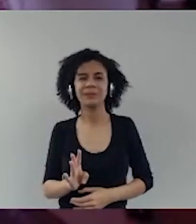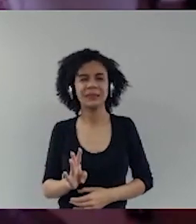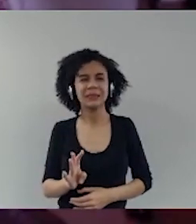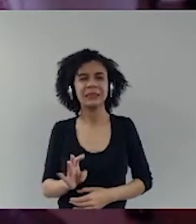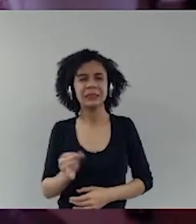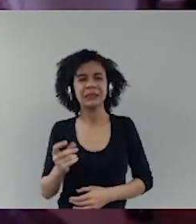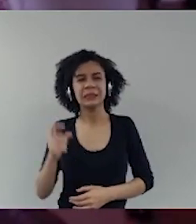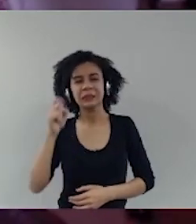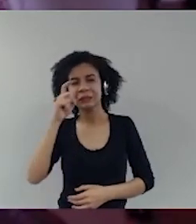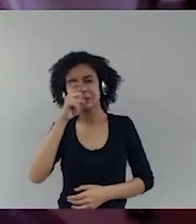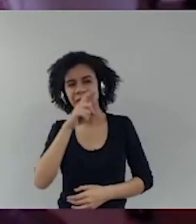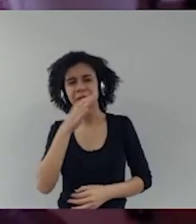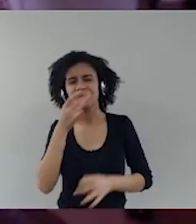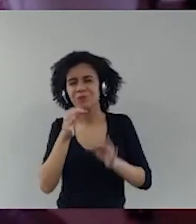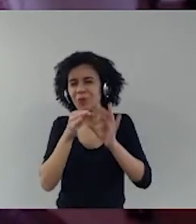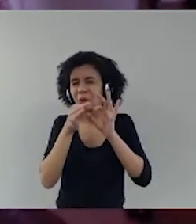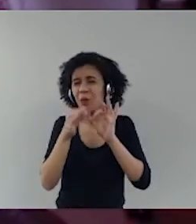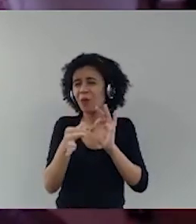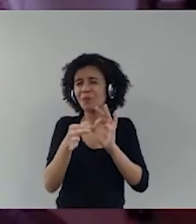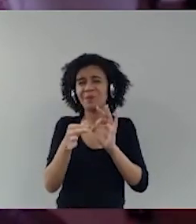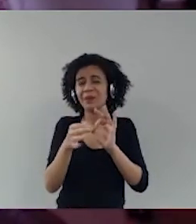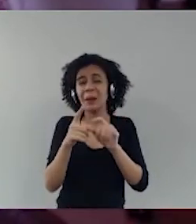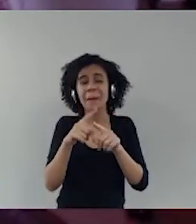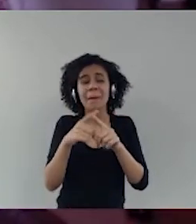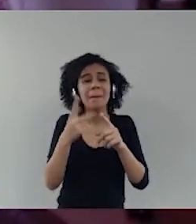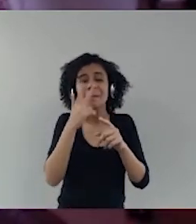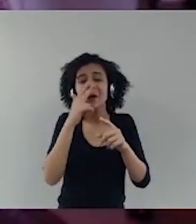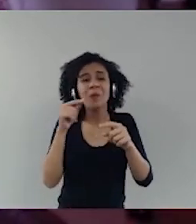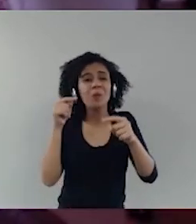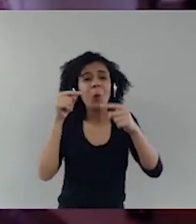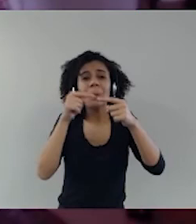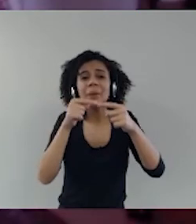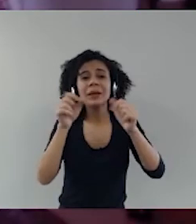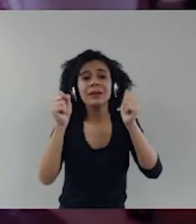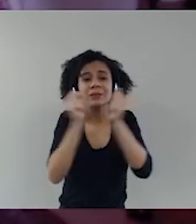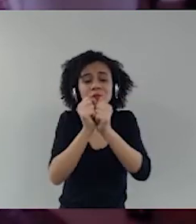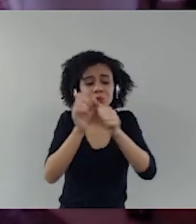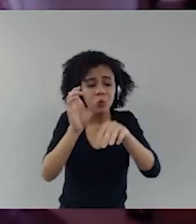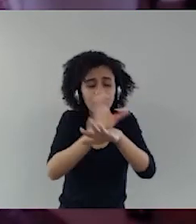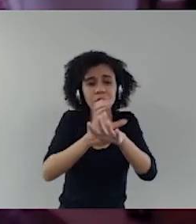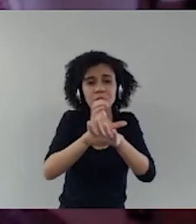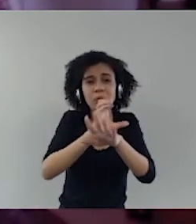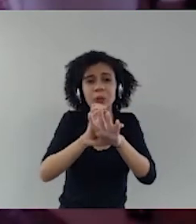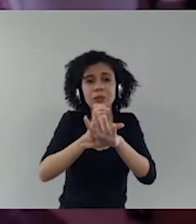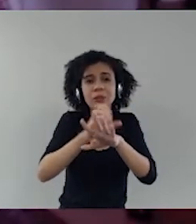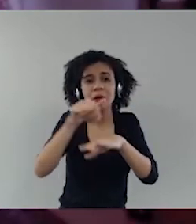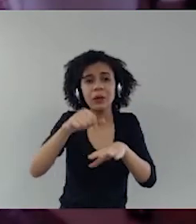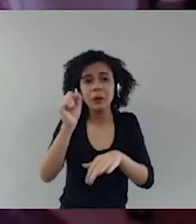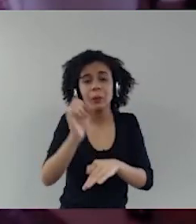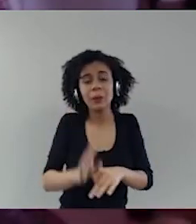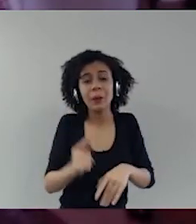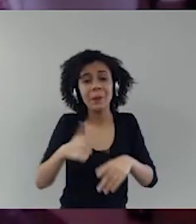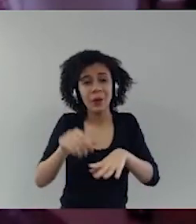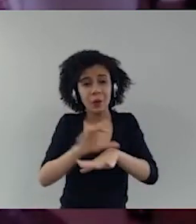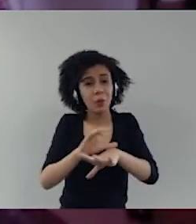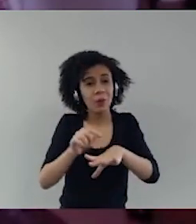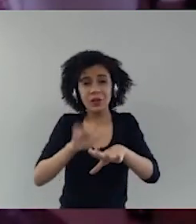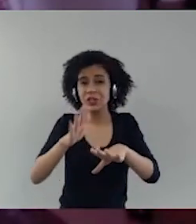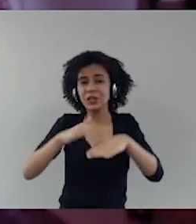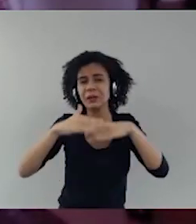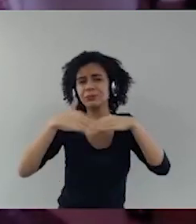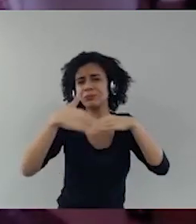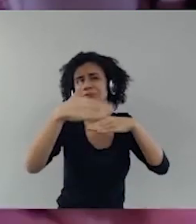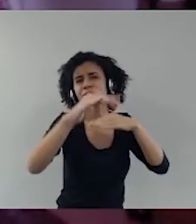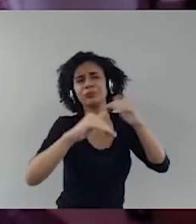muito obsoleta, e, na verdade, ela não faz jus à própria Constituição do país. A Constituição do país é muito mais